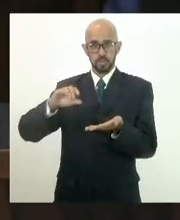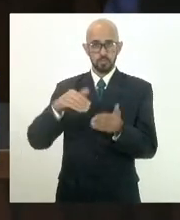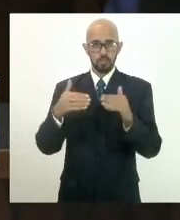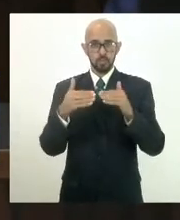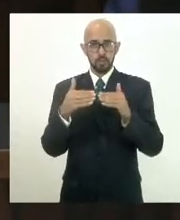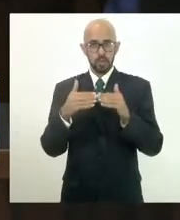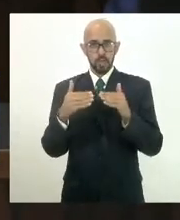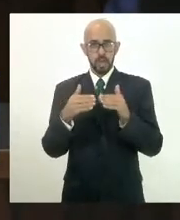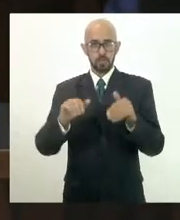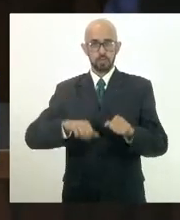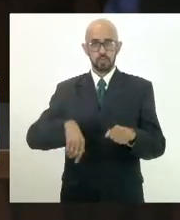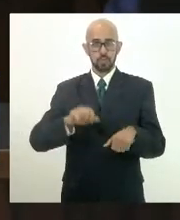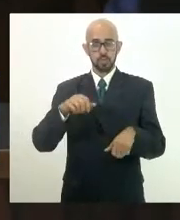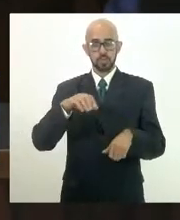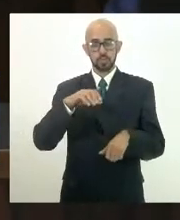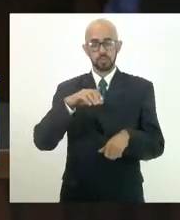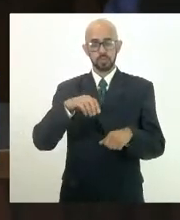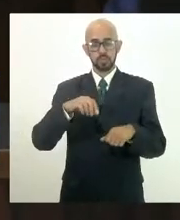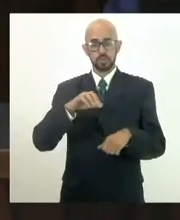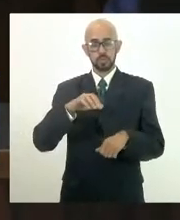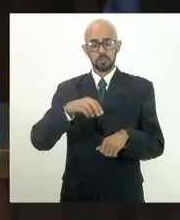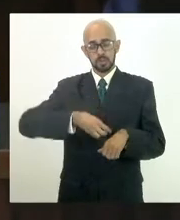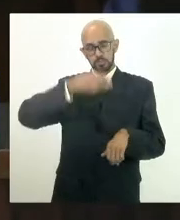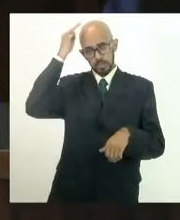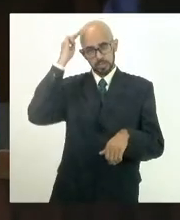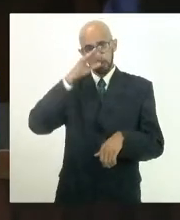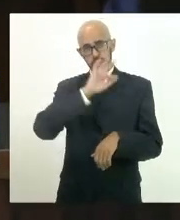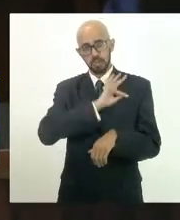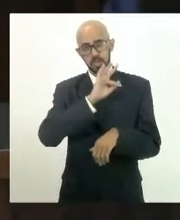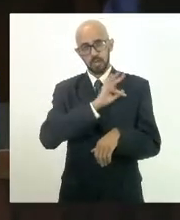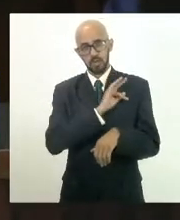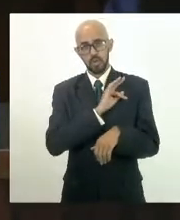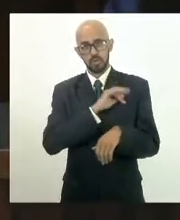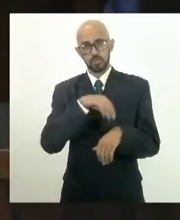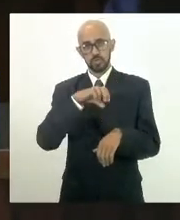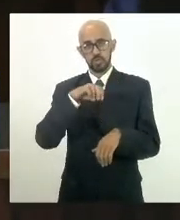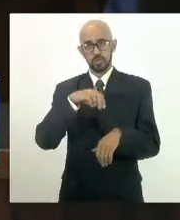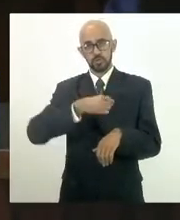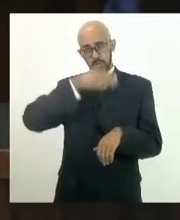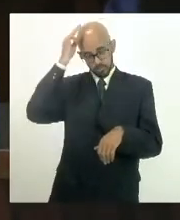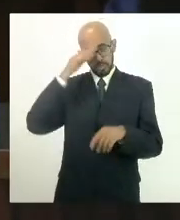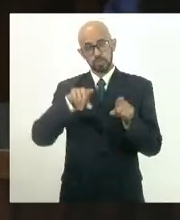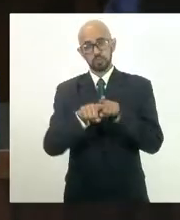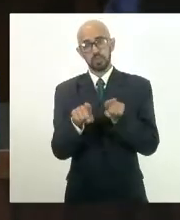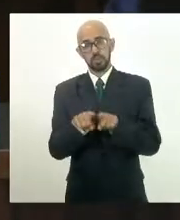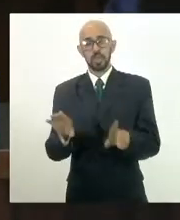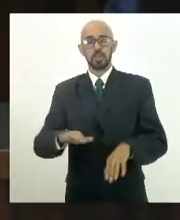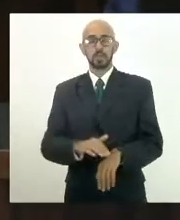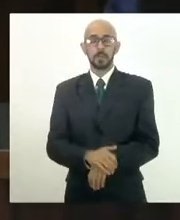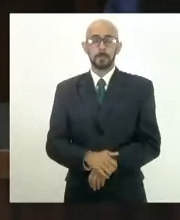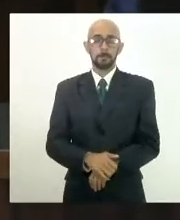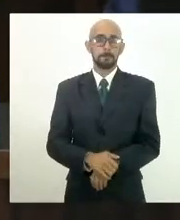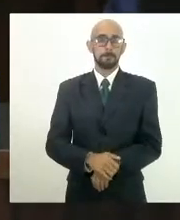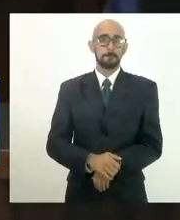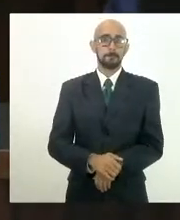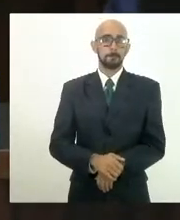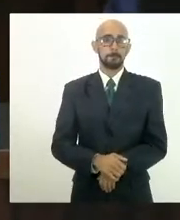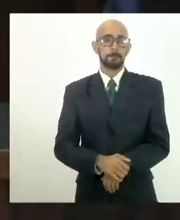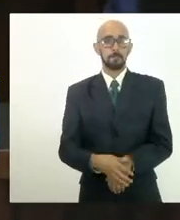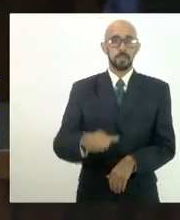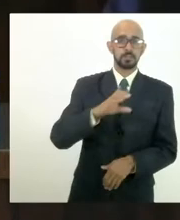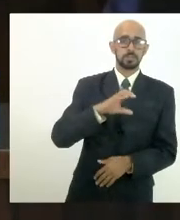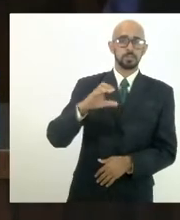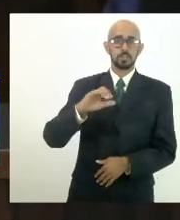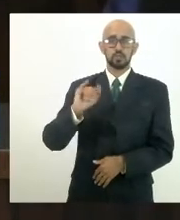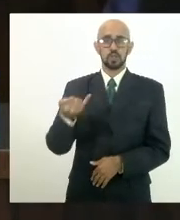favorável. Relatores, deputado Márcio Pacheco, Marta Rocha e Márcio Pacheco. Dependente de pareceres das Comissões de Constituição de Justiça de